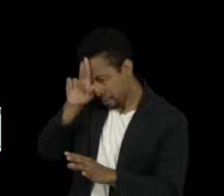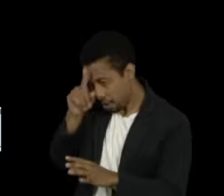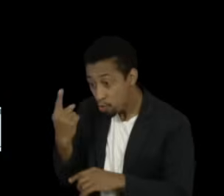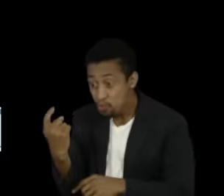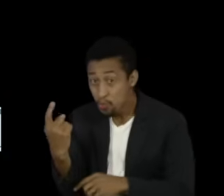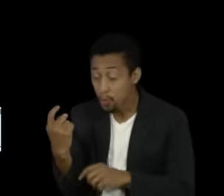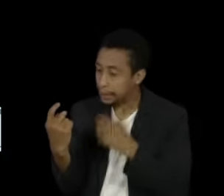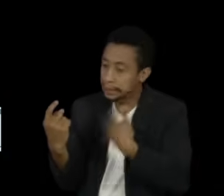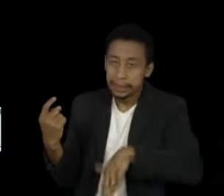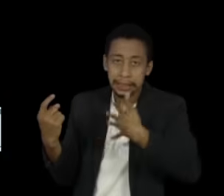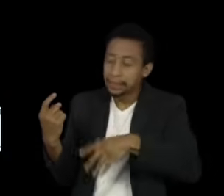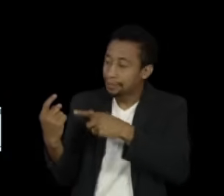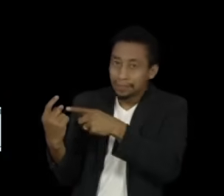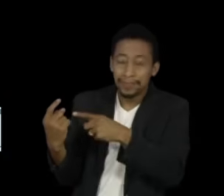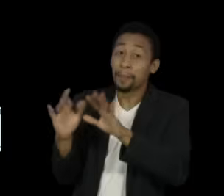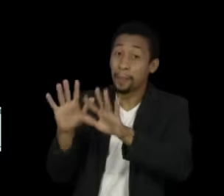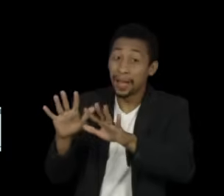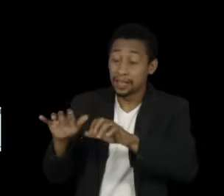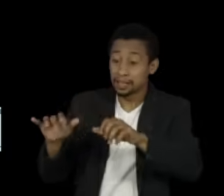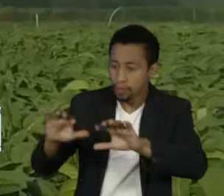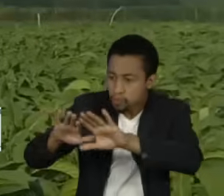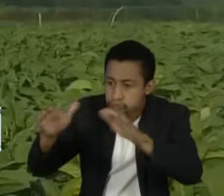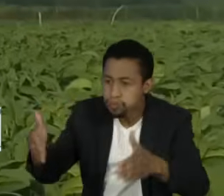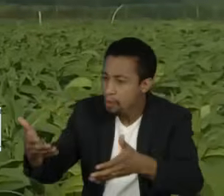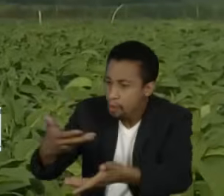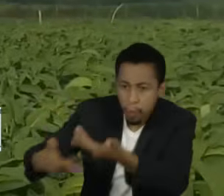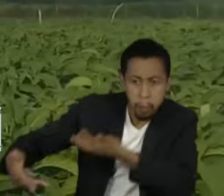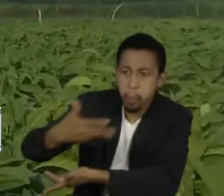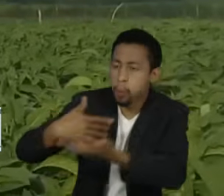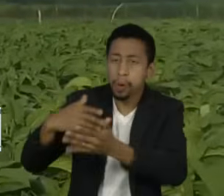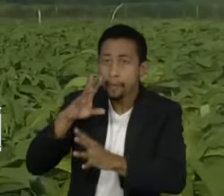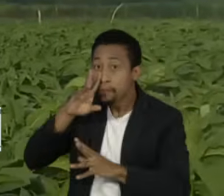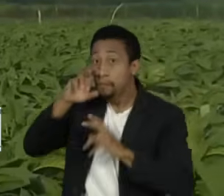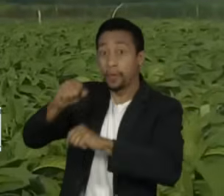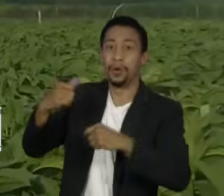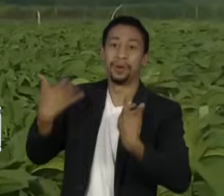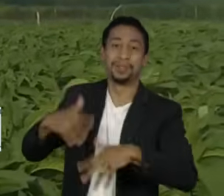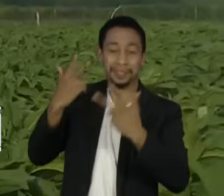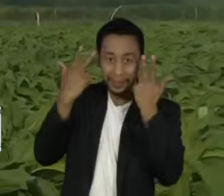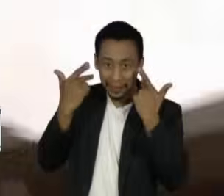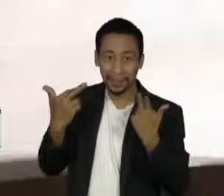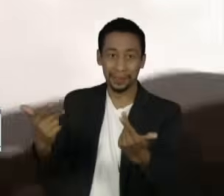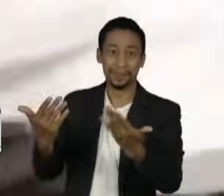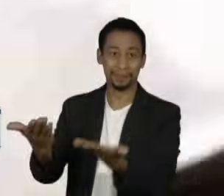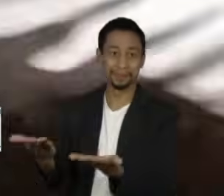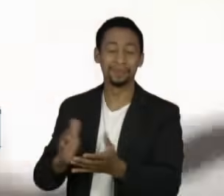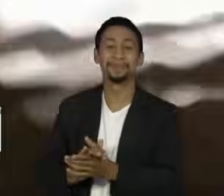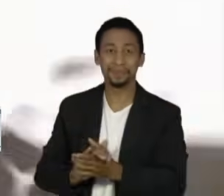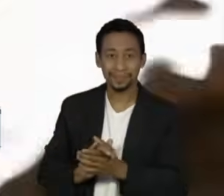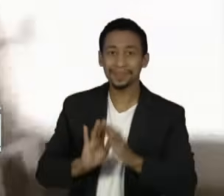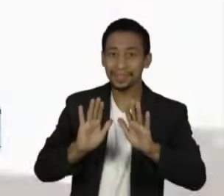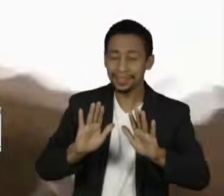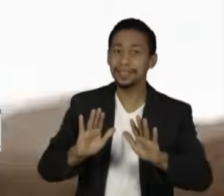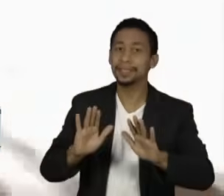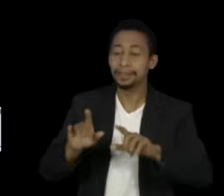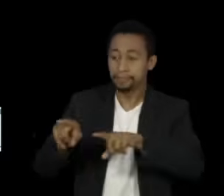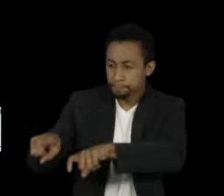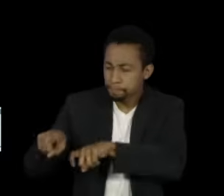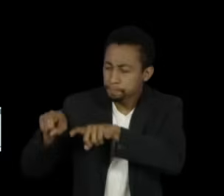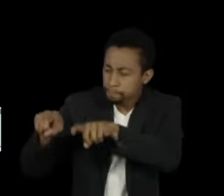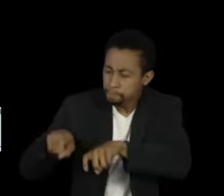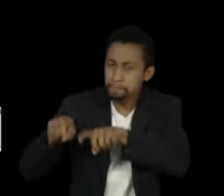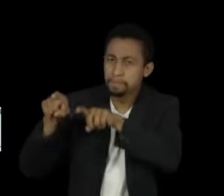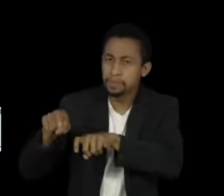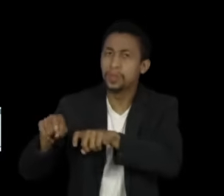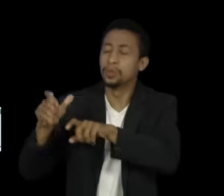seu formigueiro, meu amigo, é uma força da natureza. Semeando a próxima safra, colheu reconhecimento. Eu